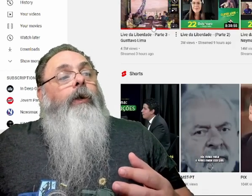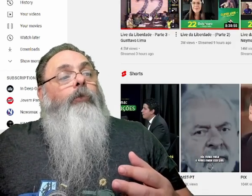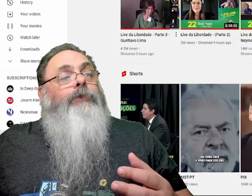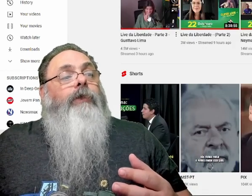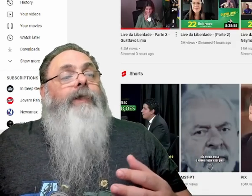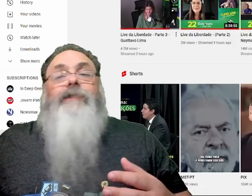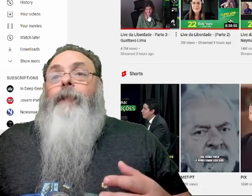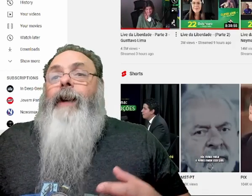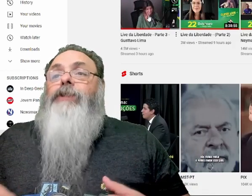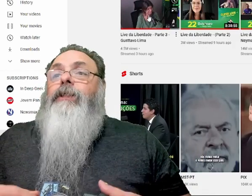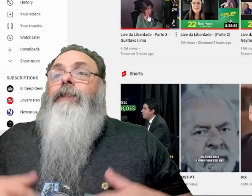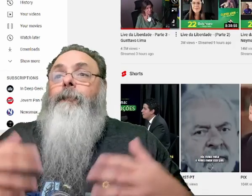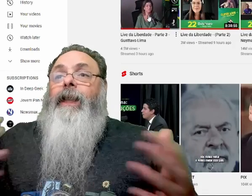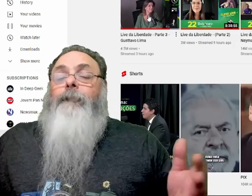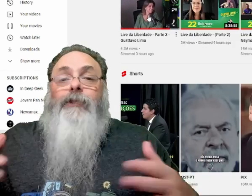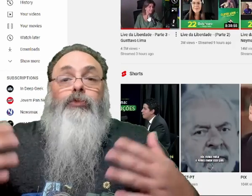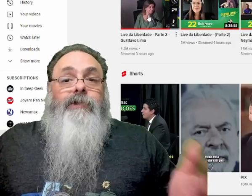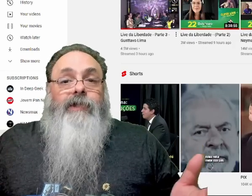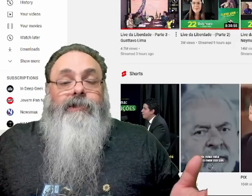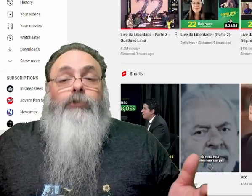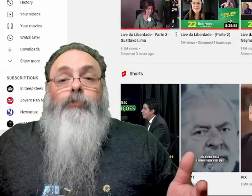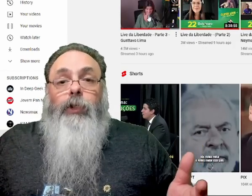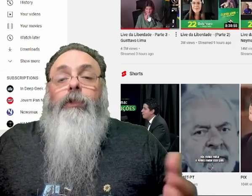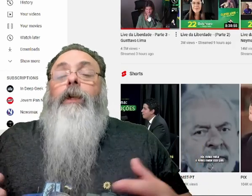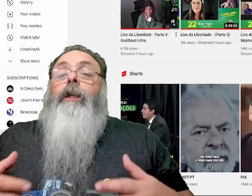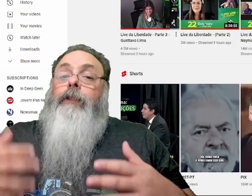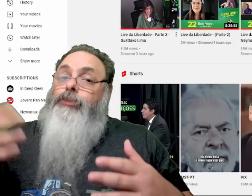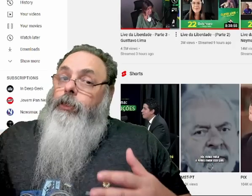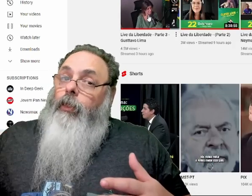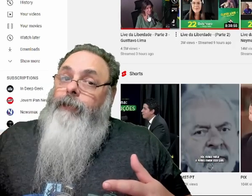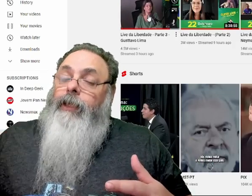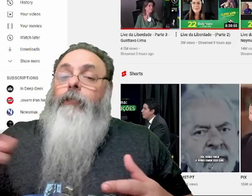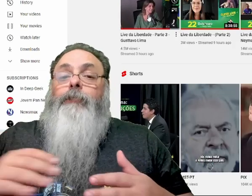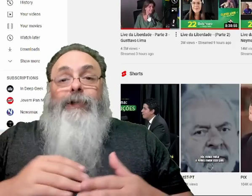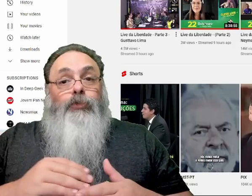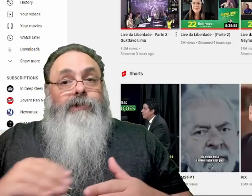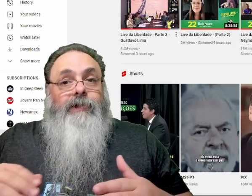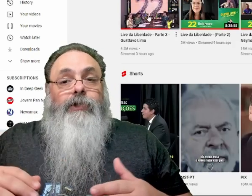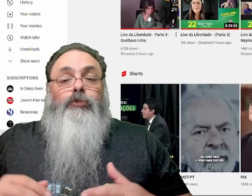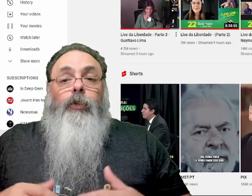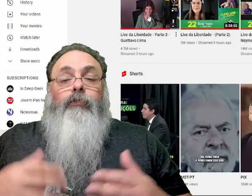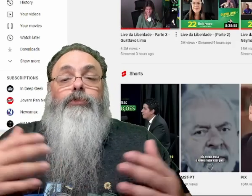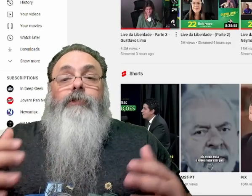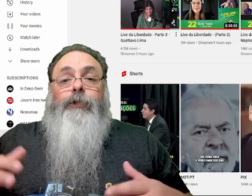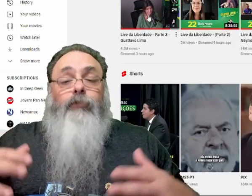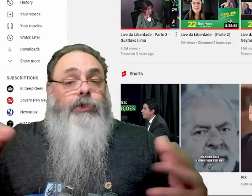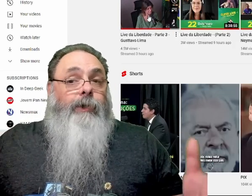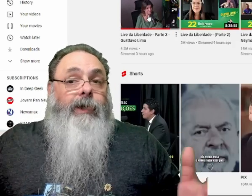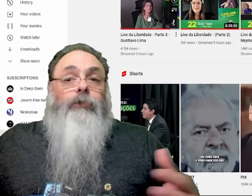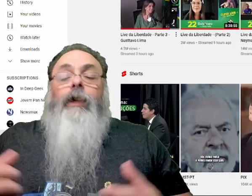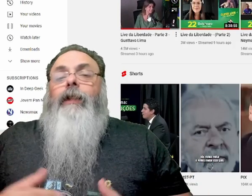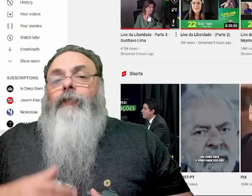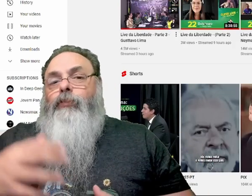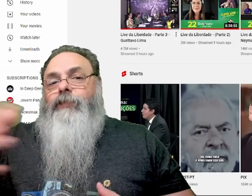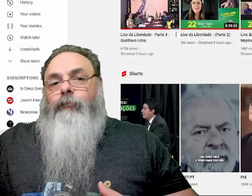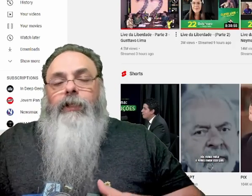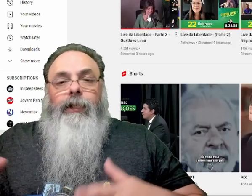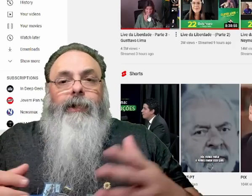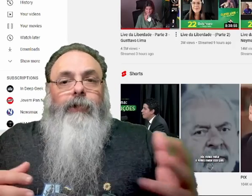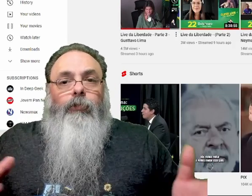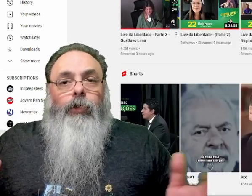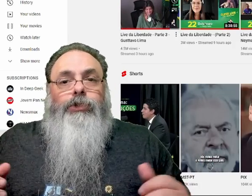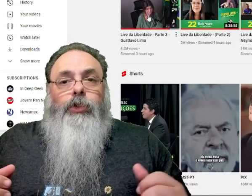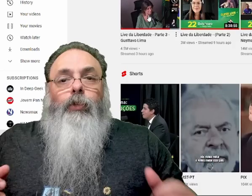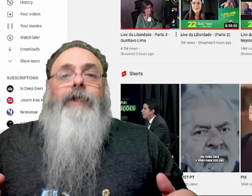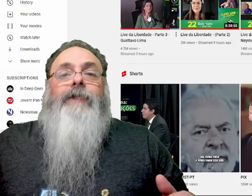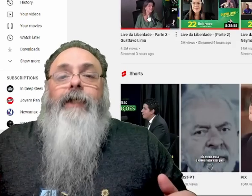começou a terceira parte que também passou de 600 mil não chegou a 1 milhão Mas passou de 600.000 que foi justamente o fechamento teve Gusttavo